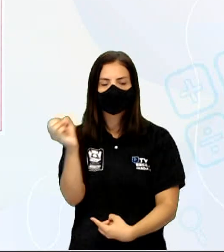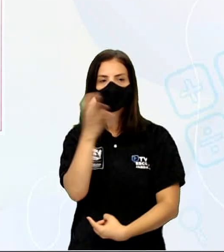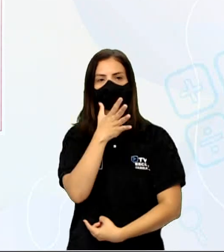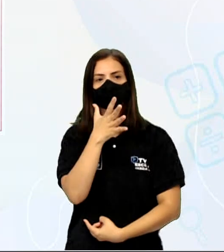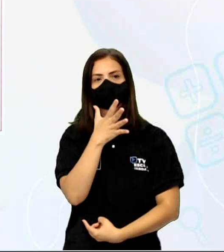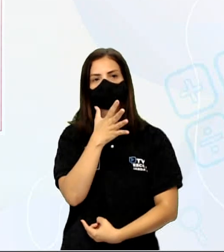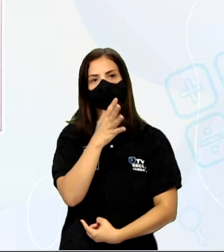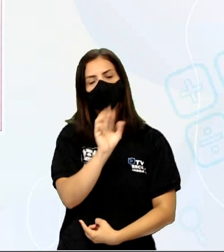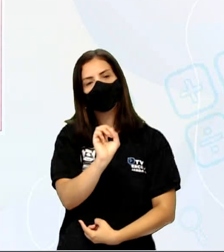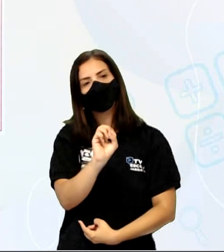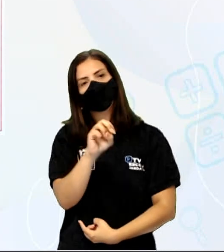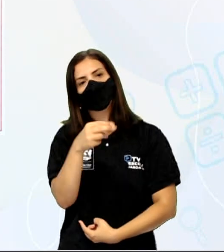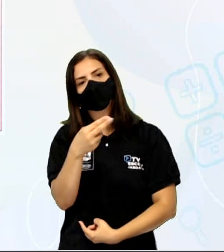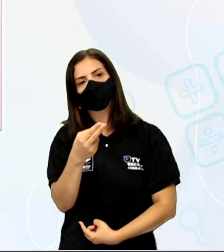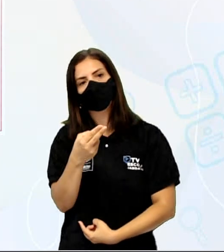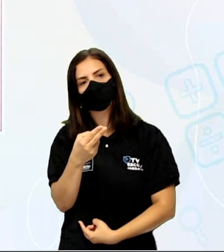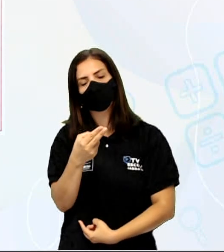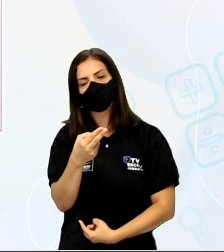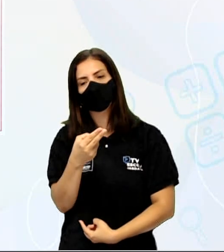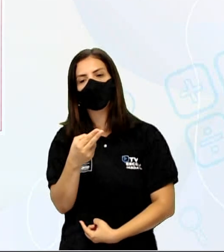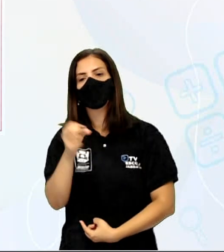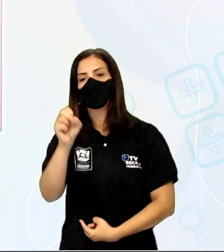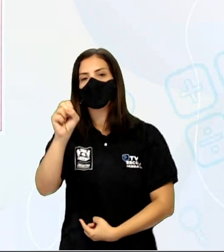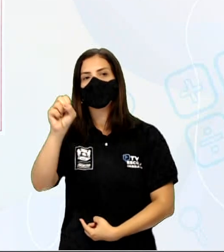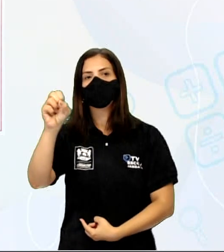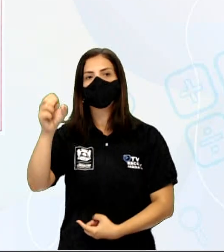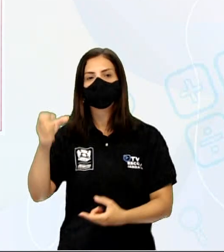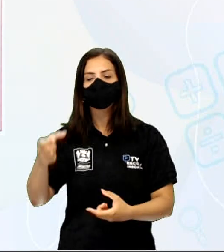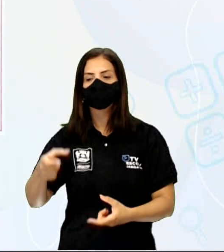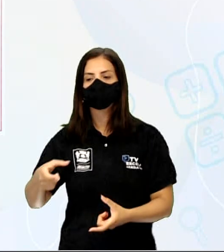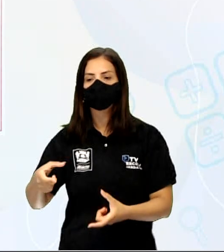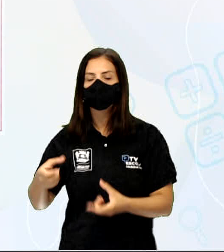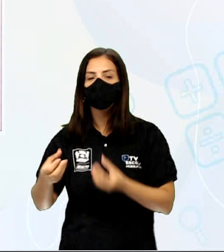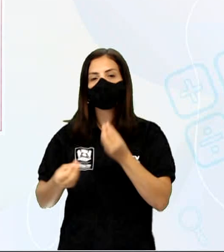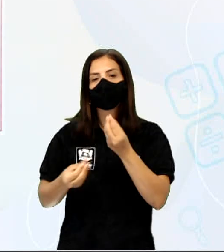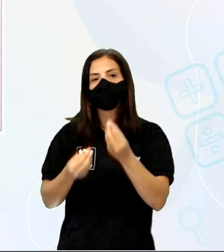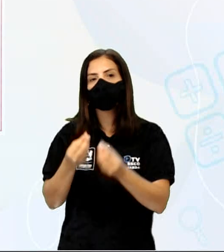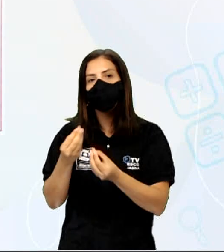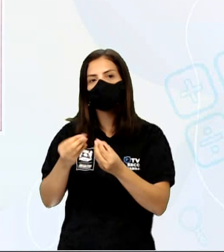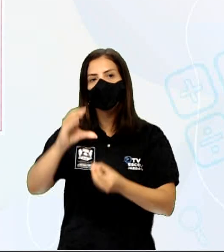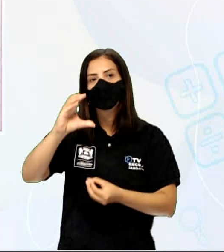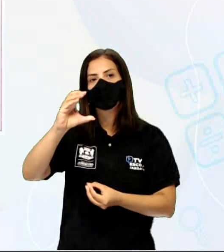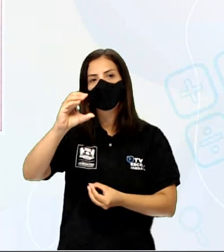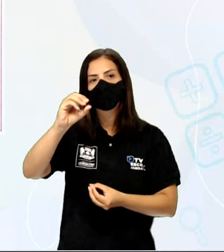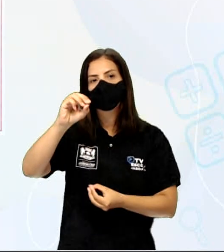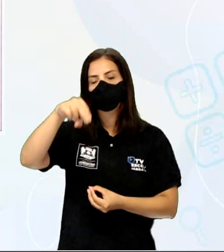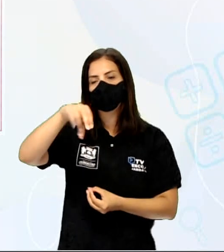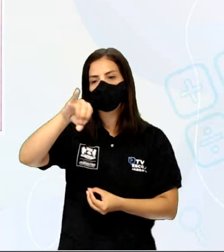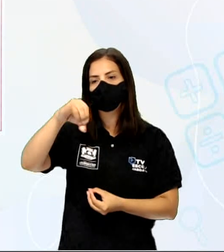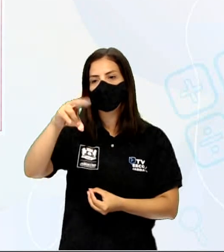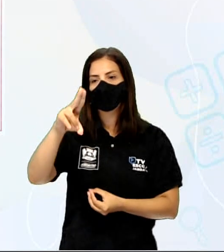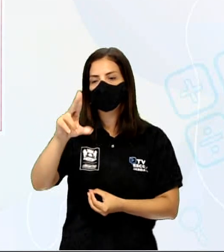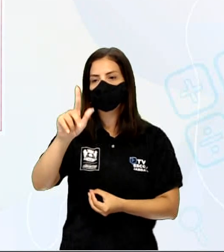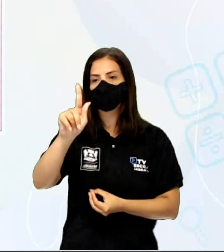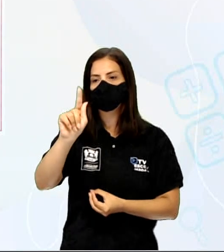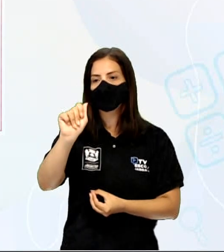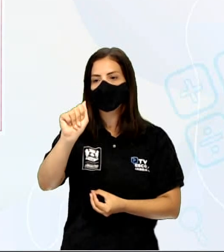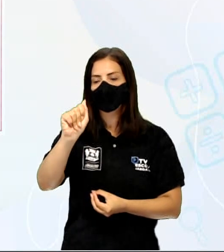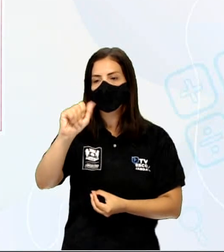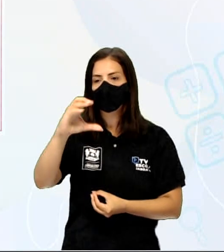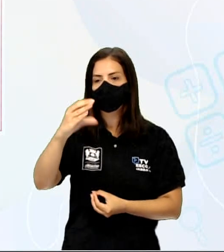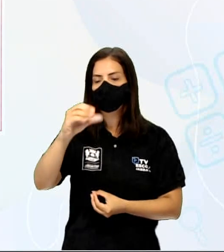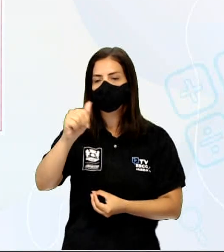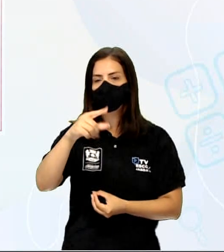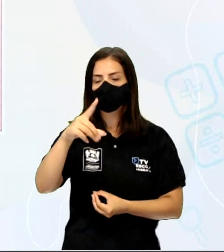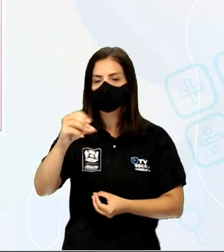vivos, ou de forma sexuada, que é o caso da conjugação, onde eles trocam DNA, trocam material